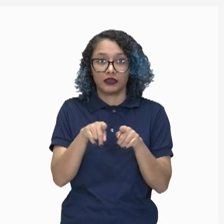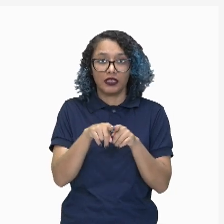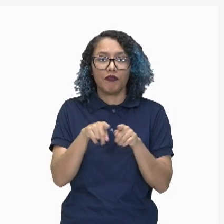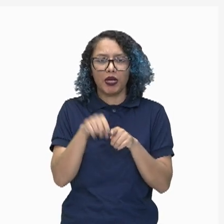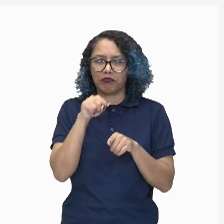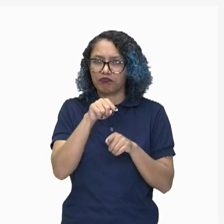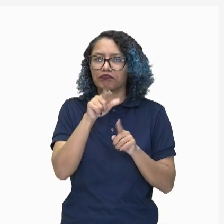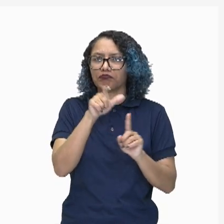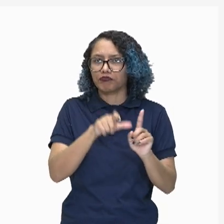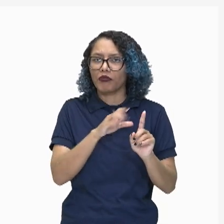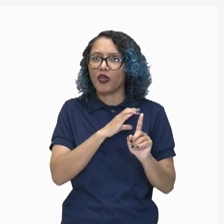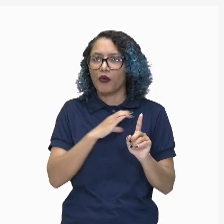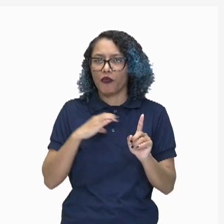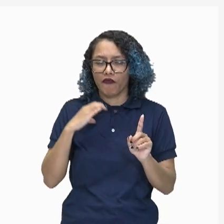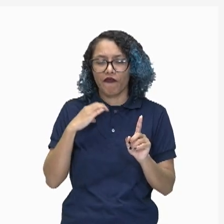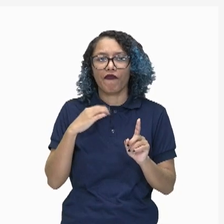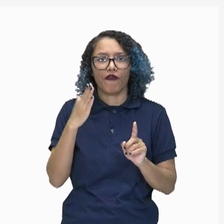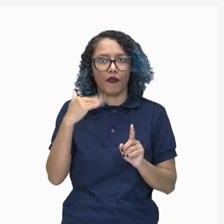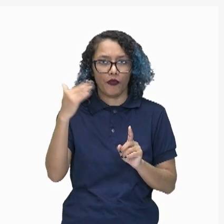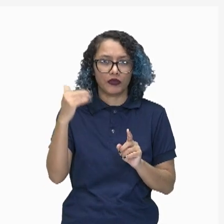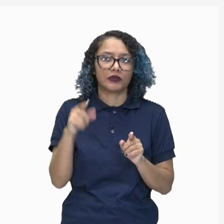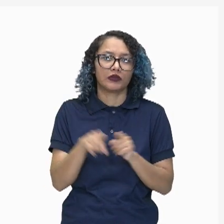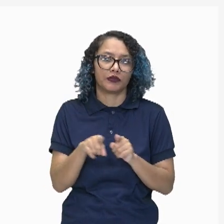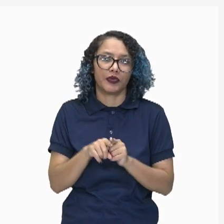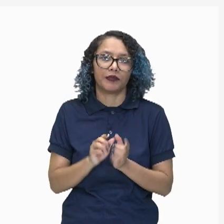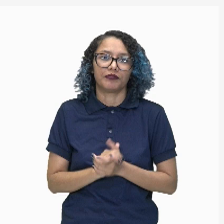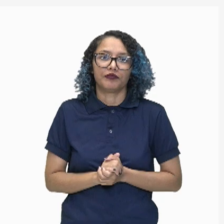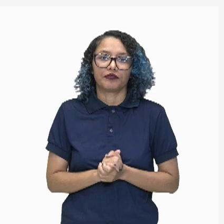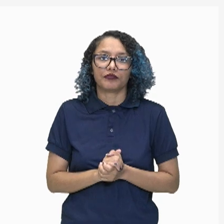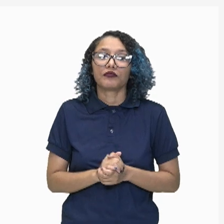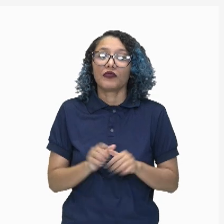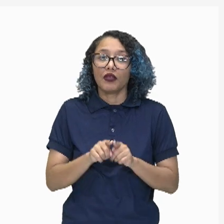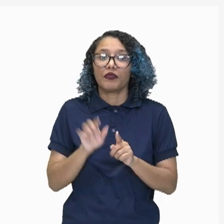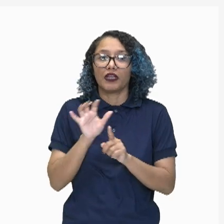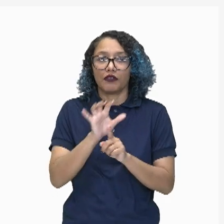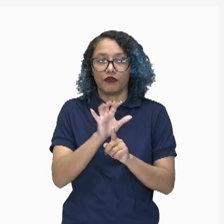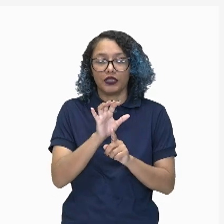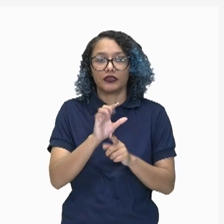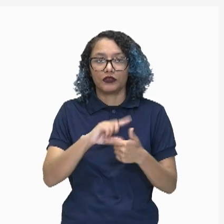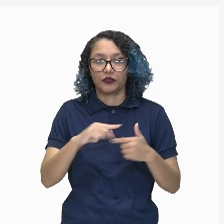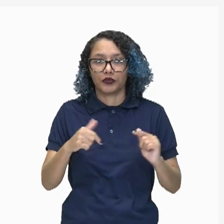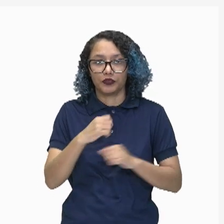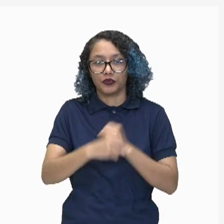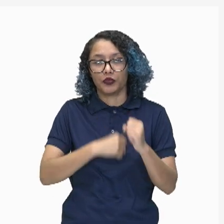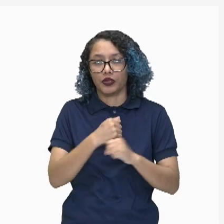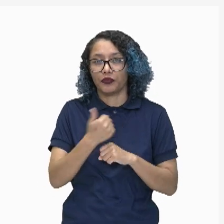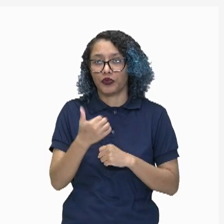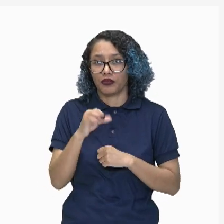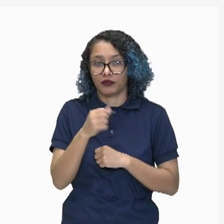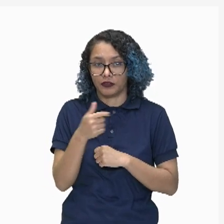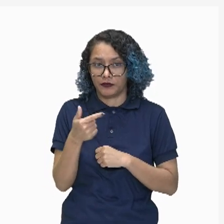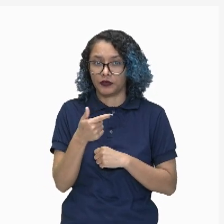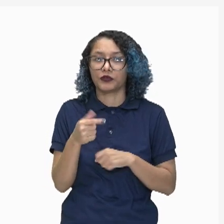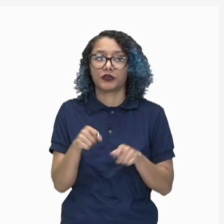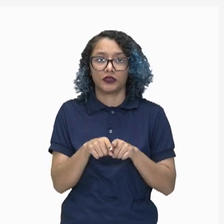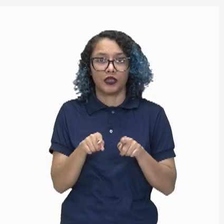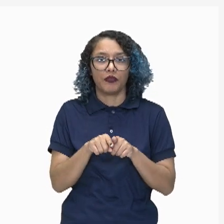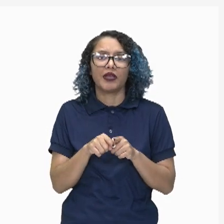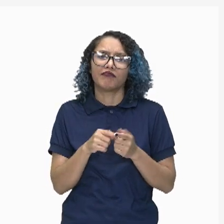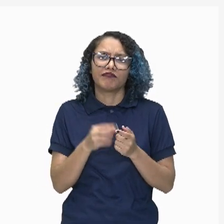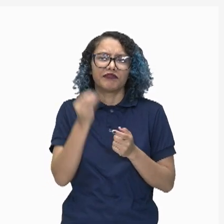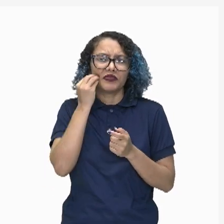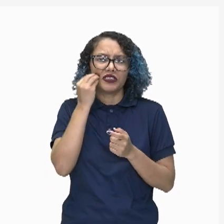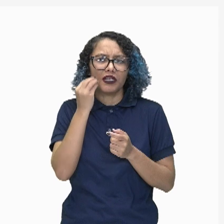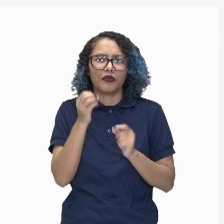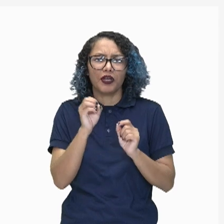mais notoriedade. Temos então a influência do modernismo de 1922, e apesar de buscar uma nova linguagem, a geração